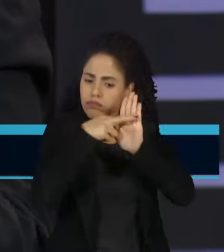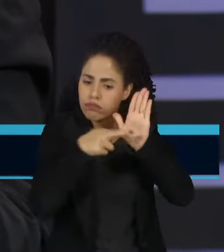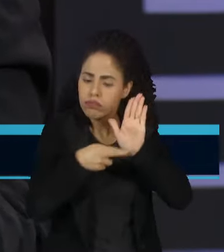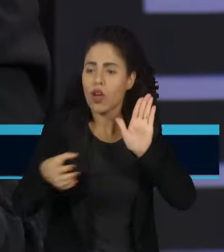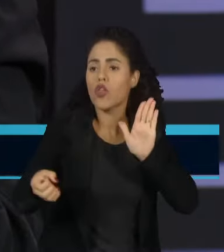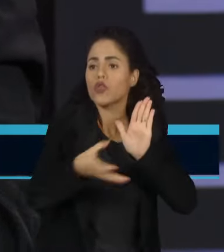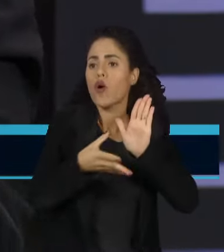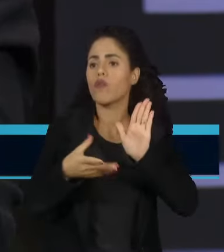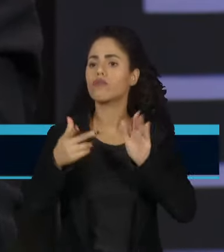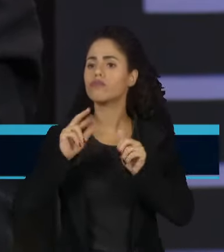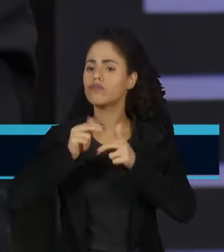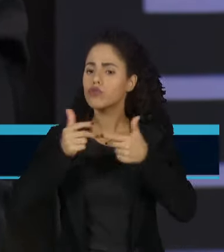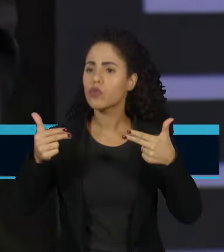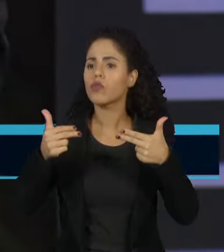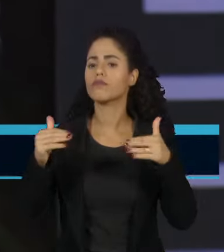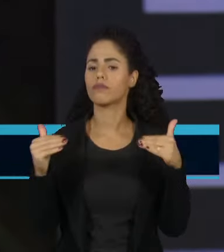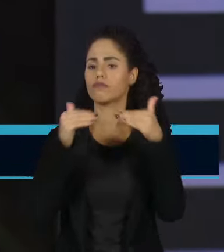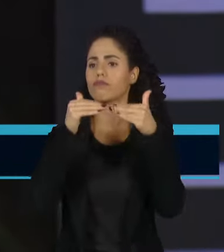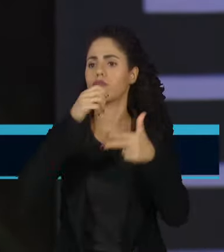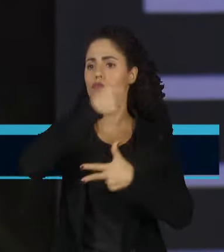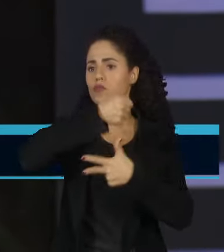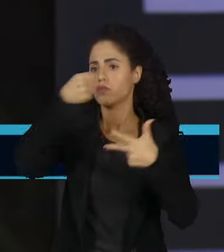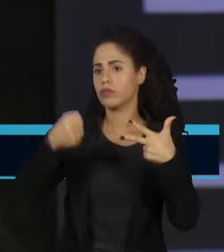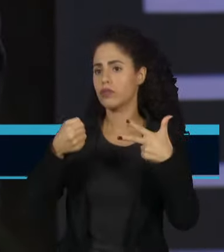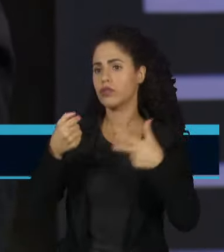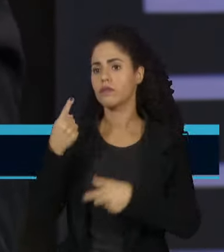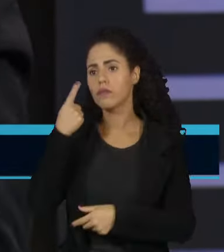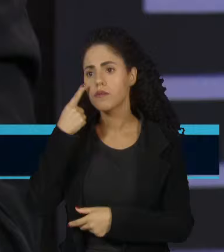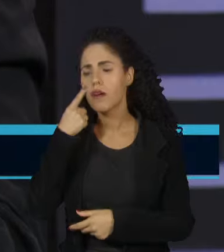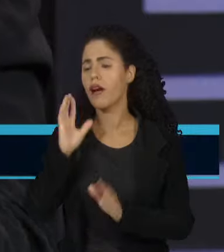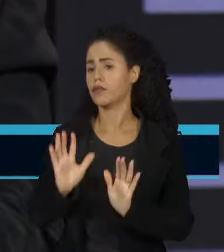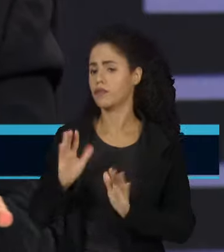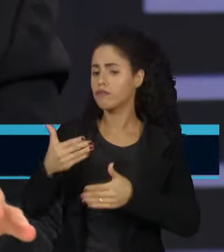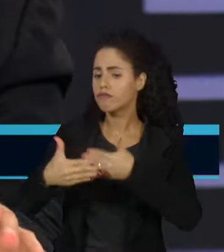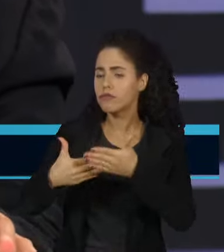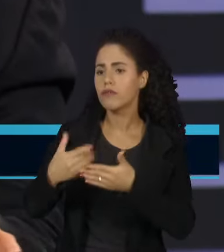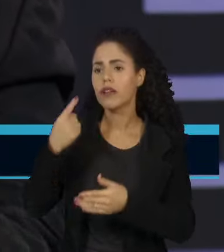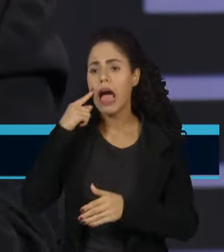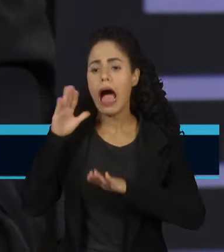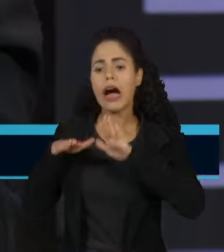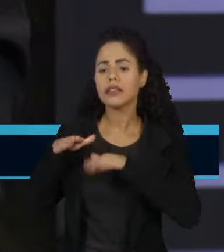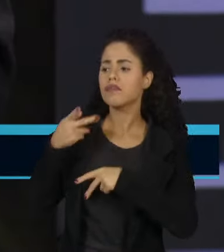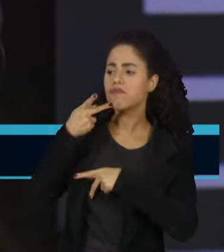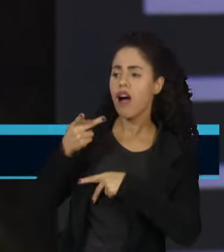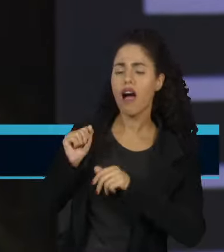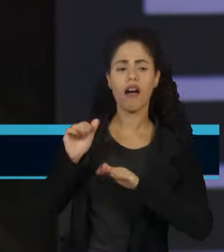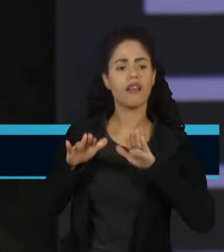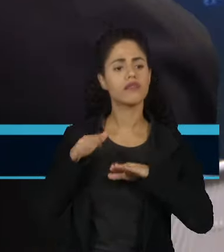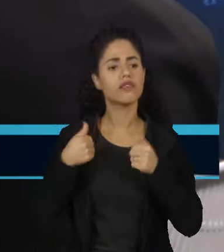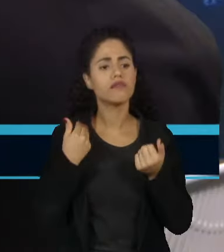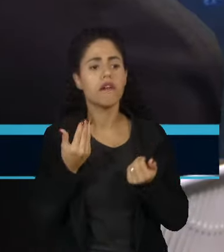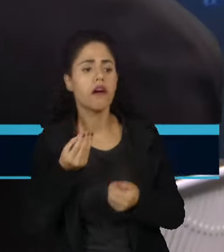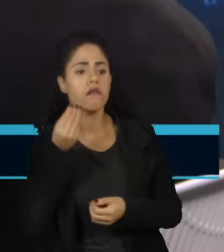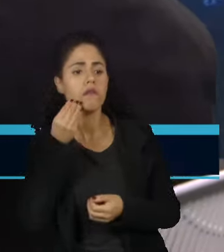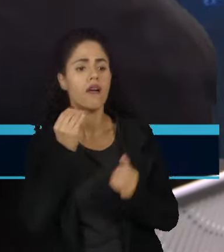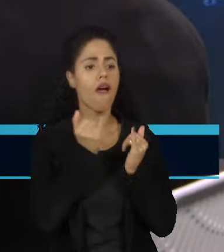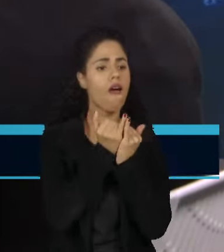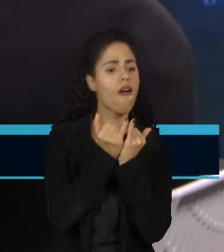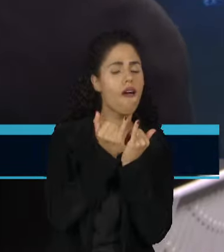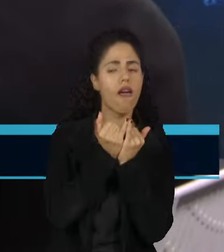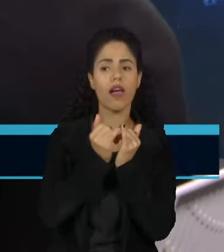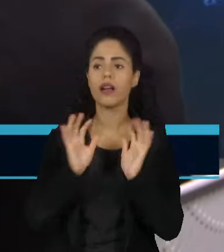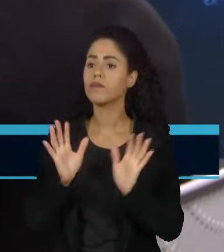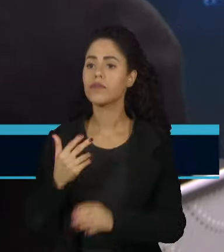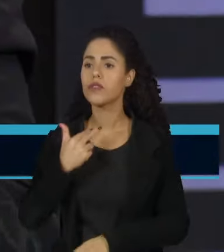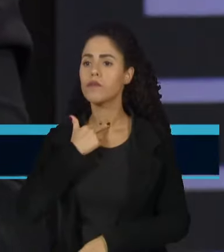de coisas que não deveriam. Parecia que estavam na penumbra, que de vez em quando alguém falava, sussurrava pelos cantos. Não